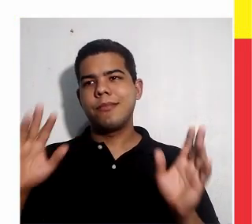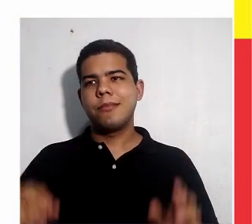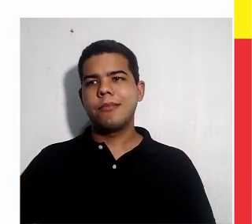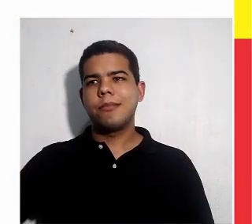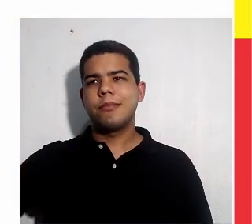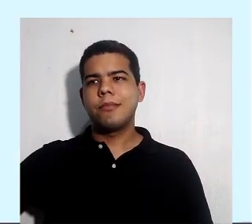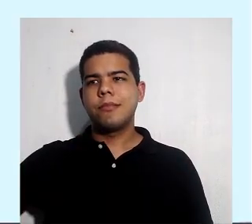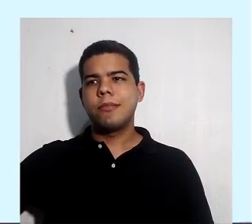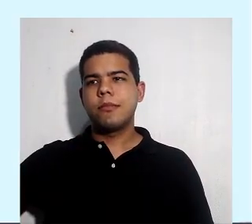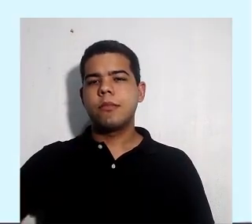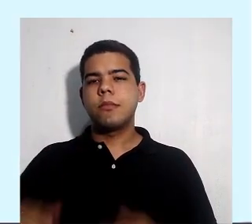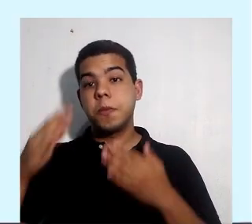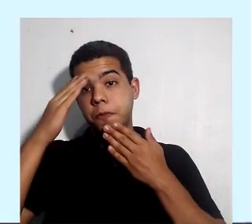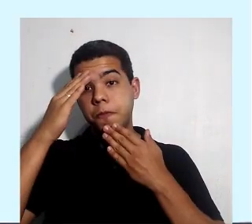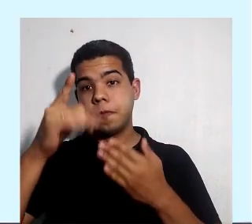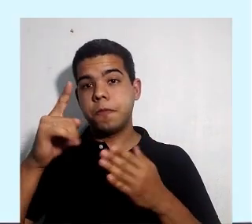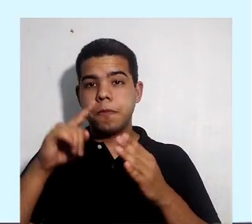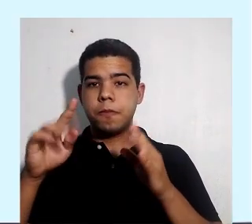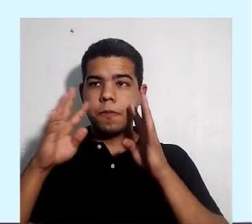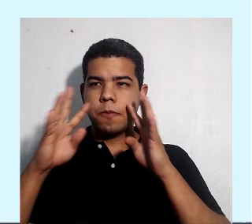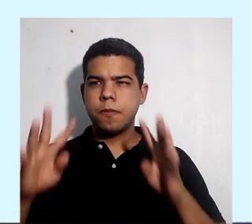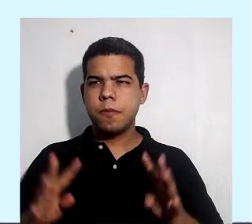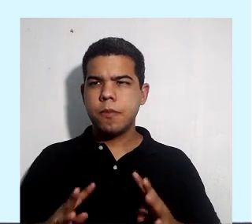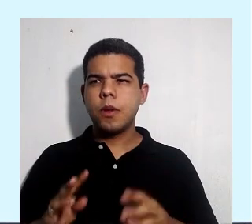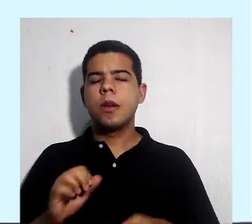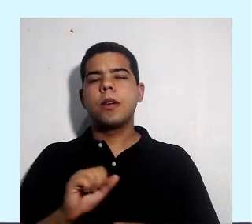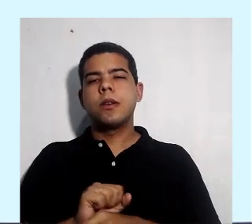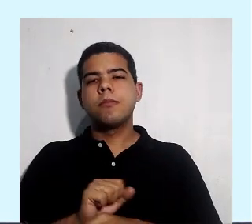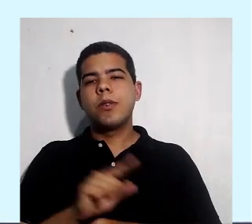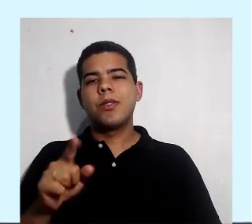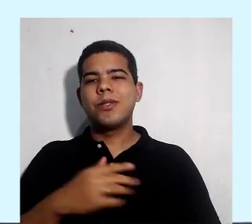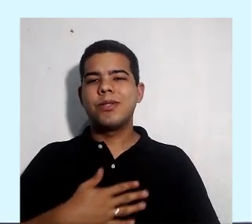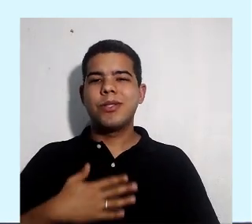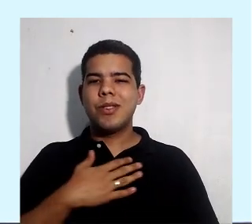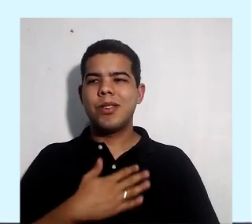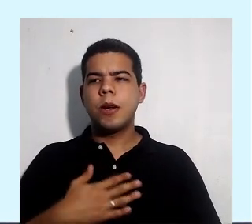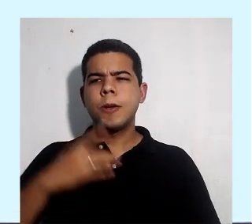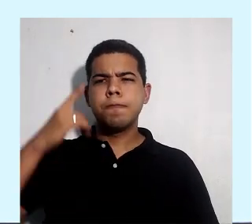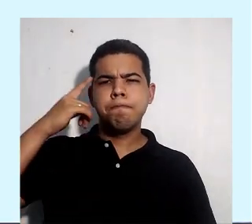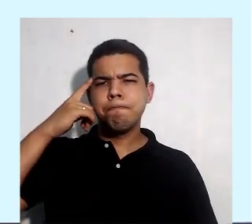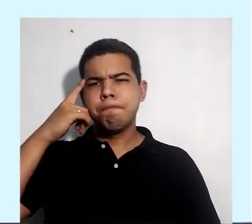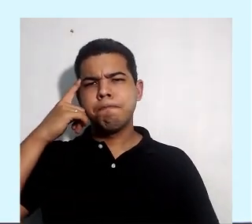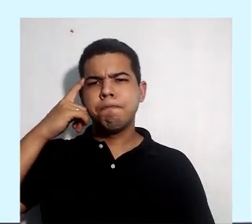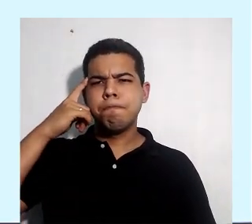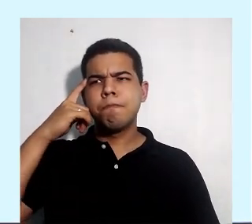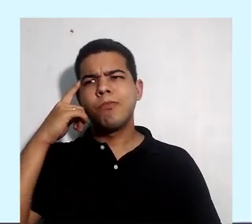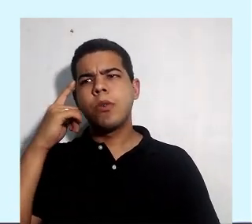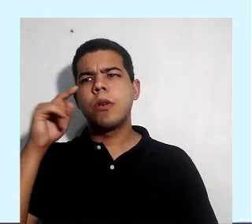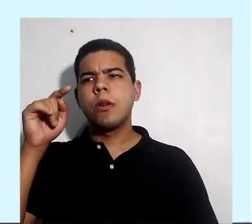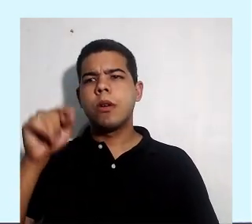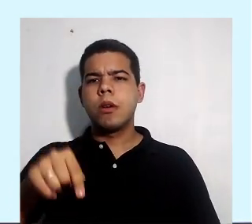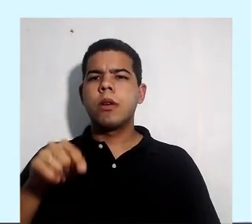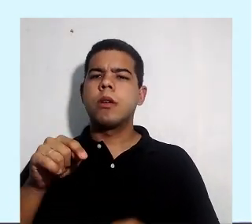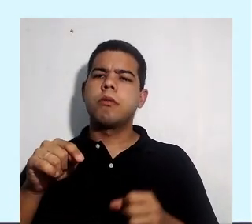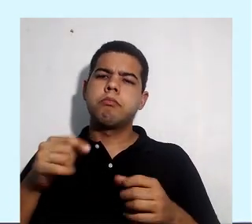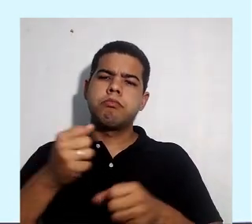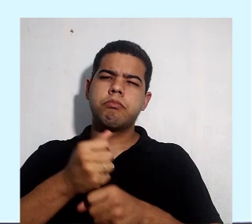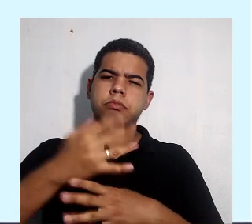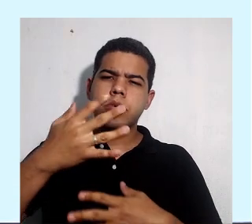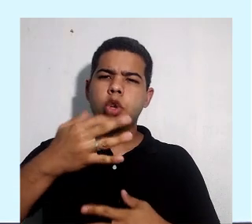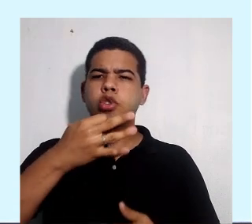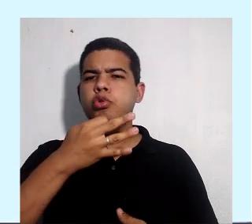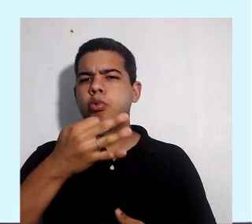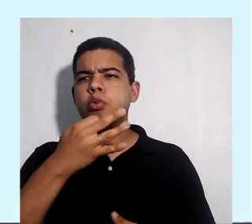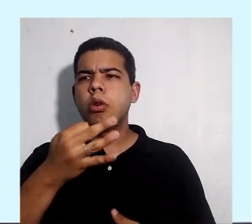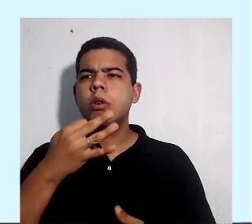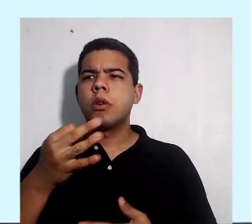bem. Obrigado por ter assistido a essa aula. Espero que tenha gostado. Caso tenha dúvida, acesse lá,